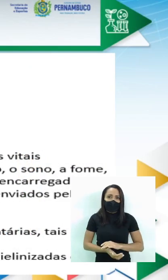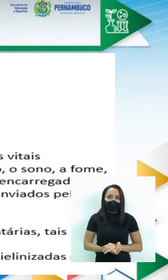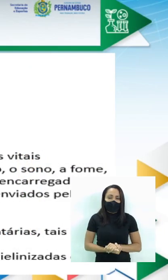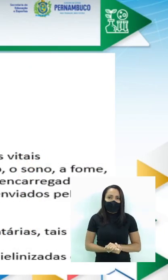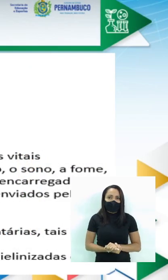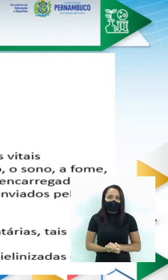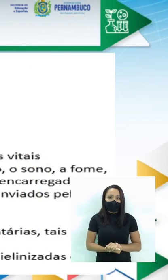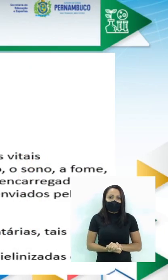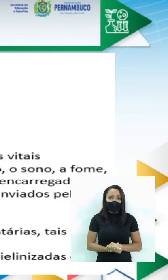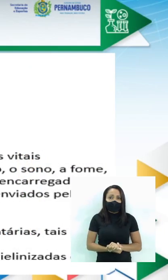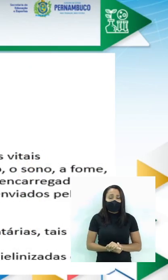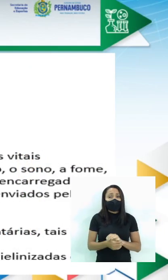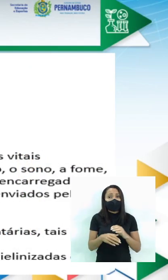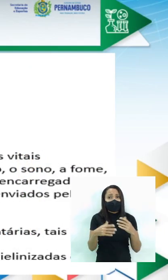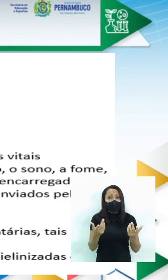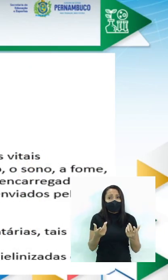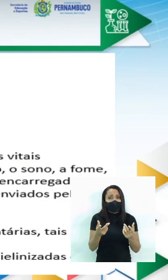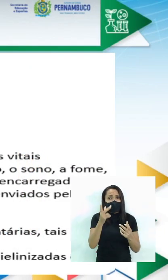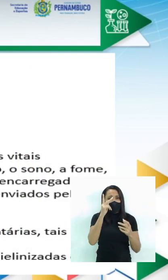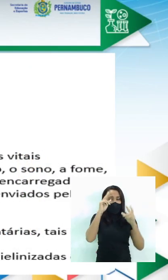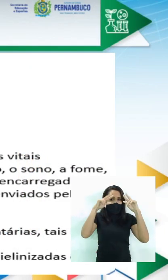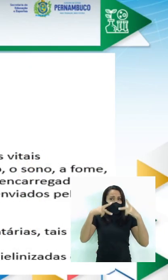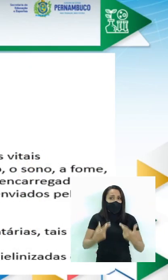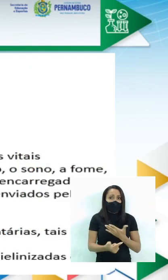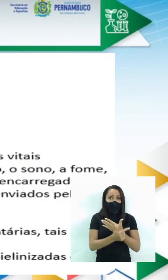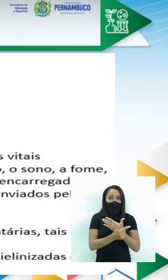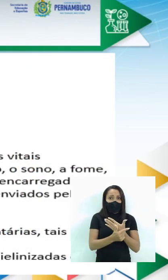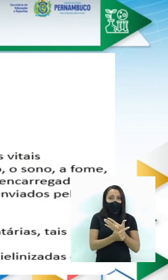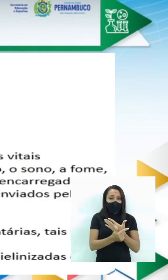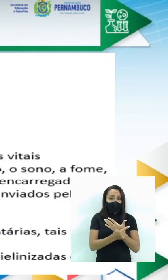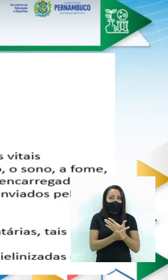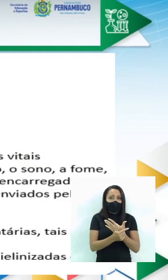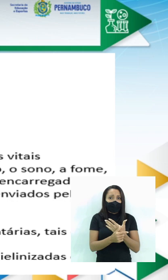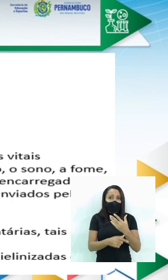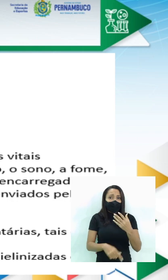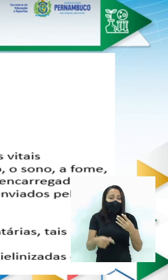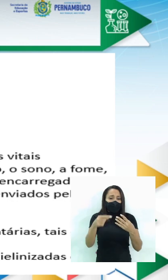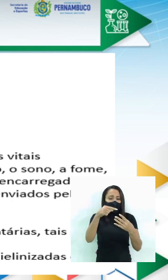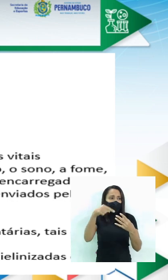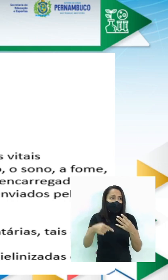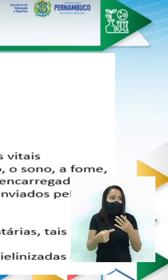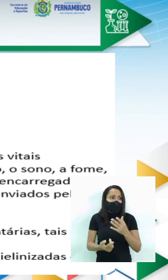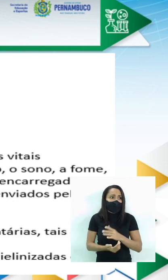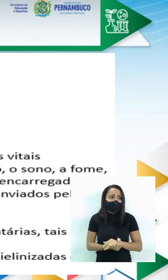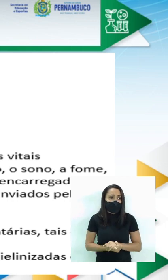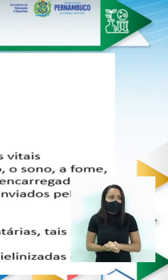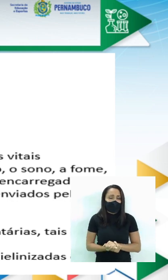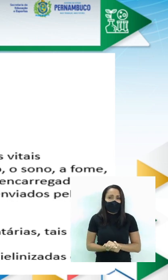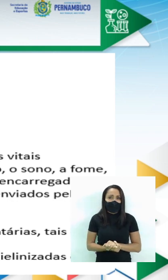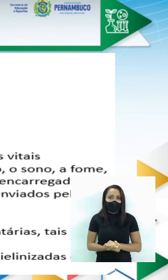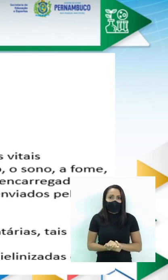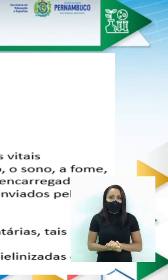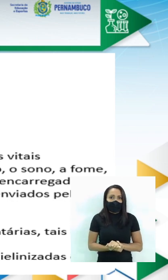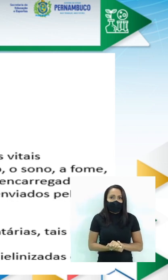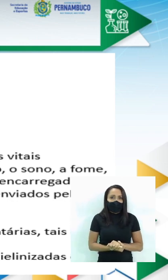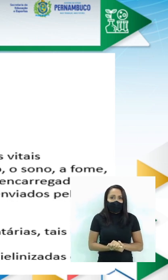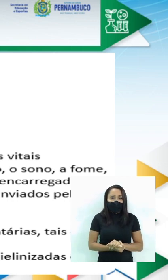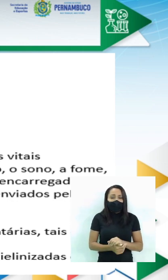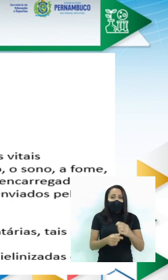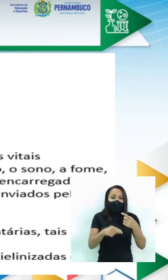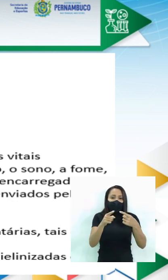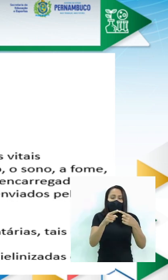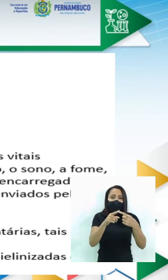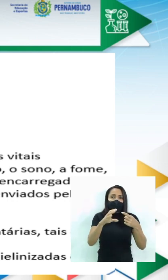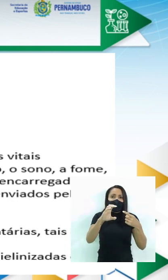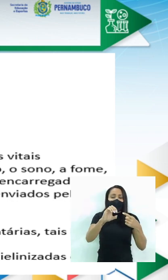Na espécie humana, cite algumas funções do cérebro, cerebelo, bulbo raquiano e ponte. Vamos lá. O cerebelo é o